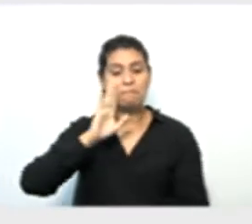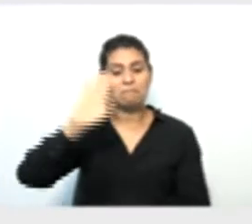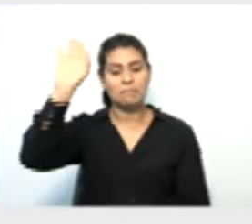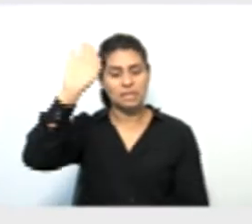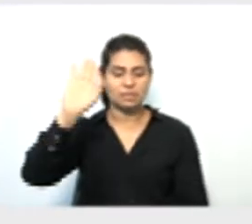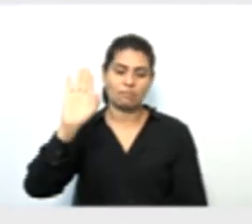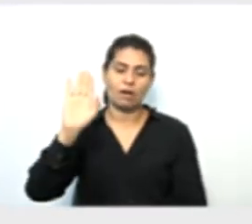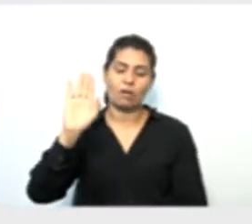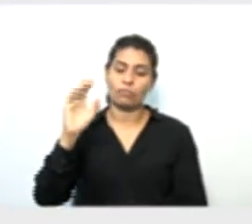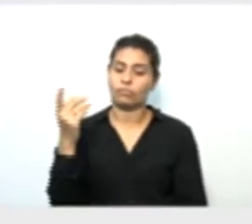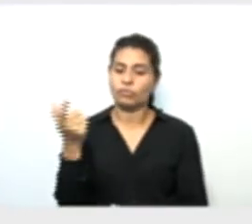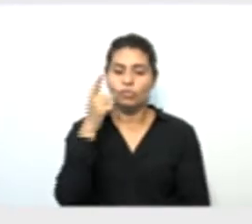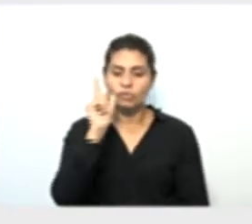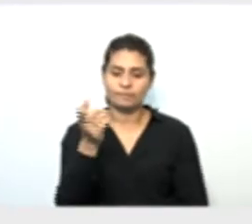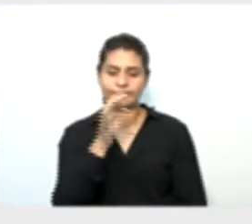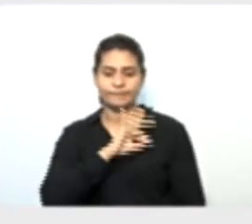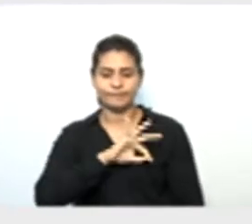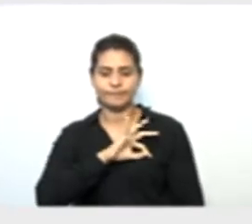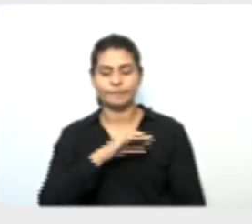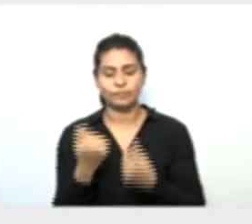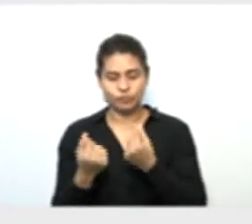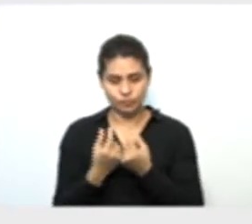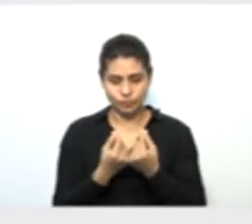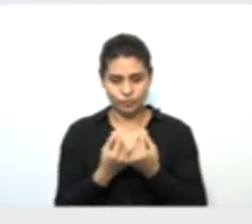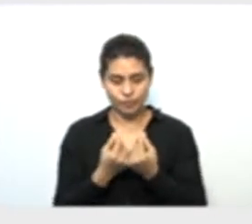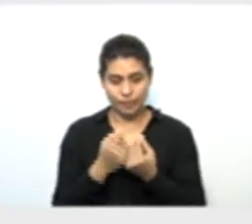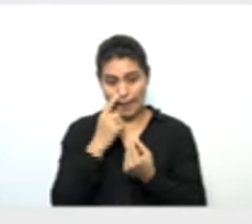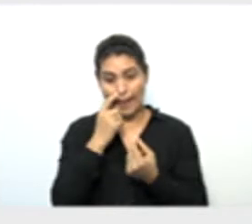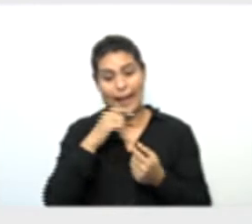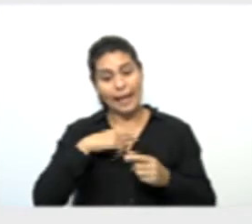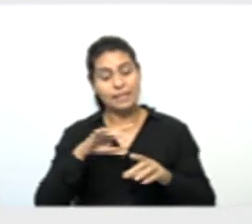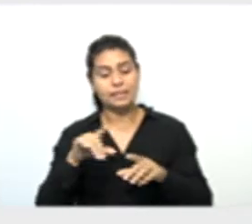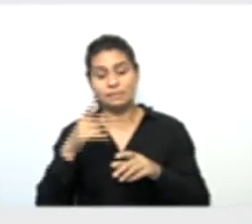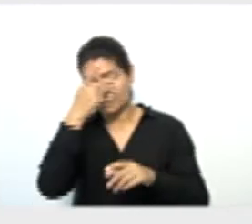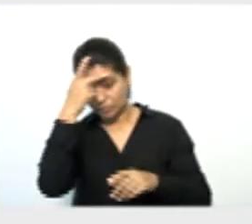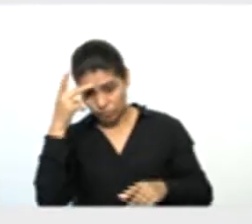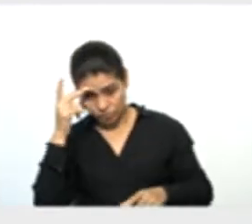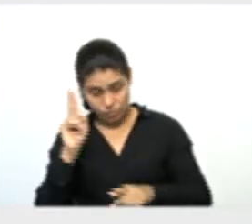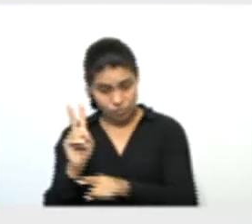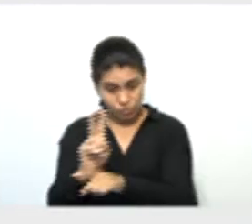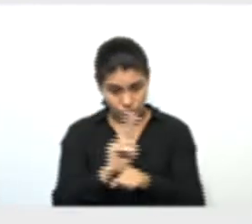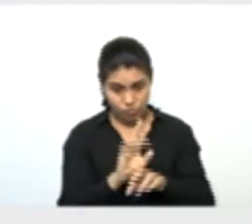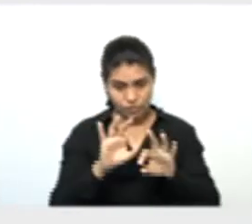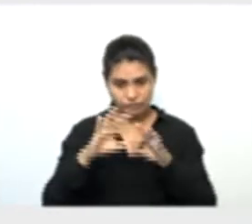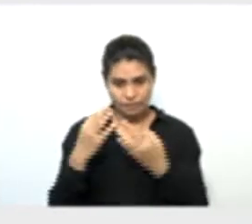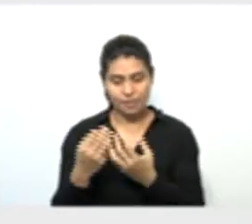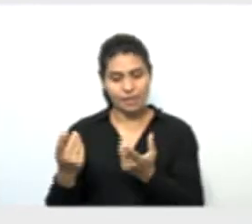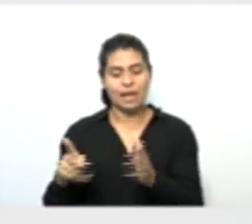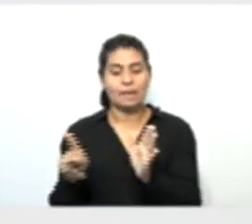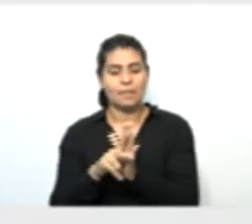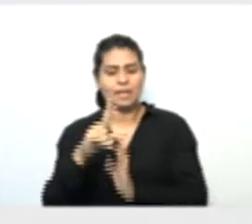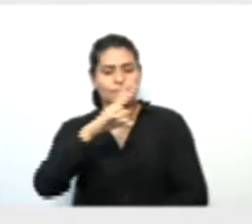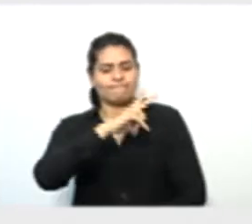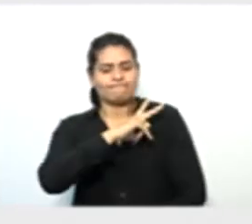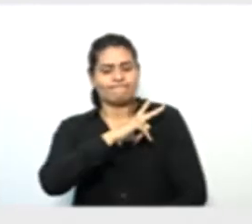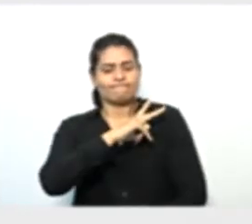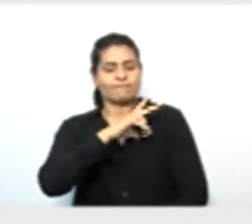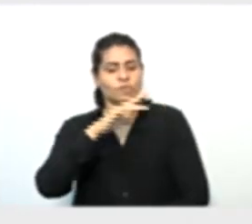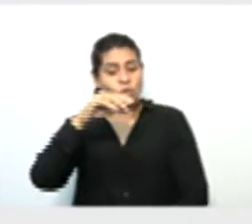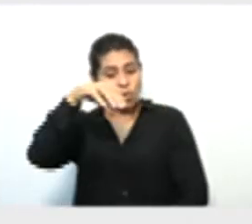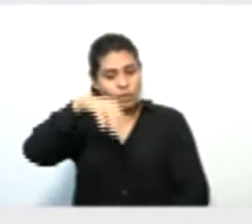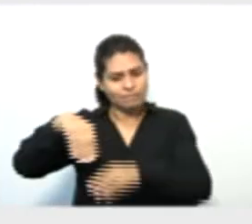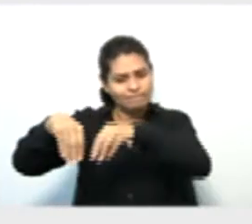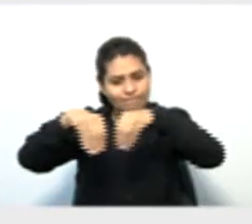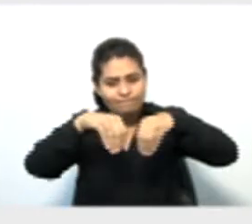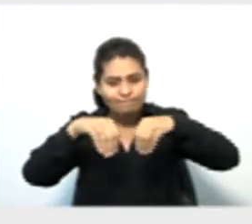fonte geradora de renda. O agricultor familiar tem uma relação particular com a terra, seu local de trabalho